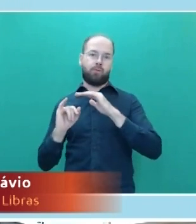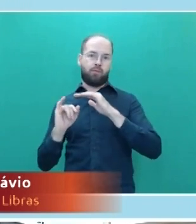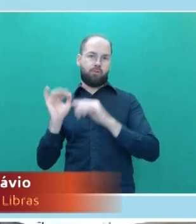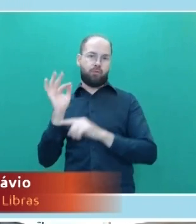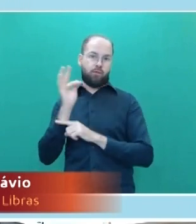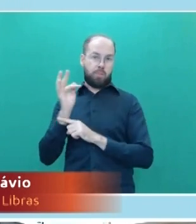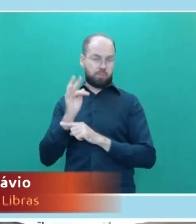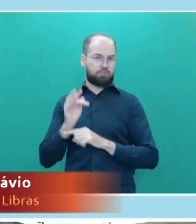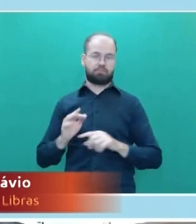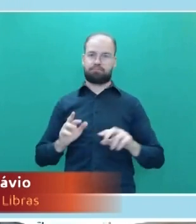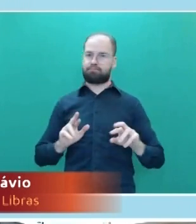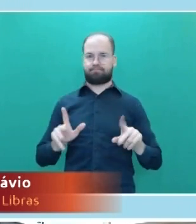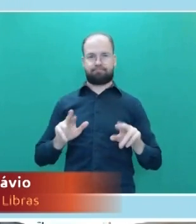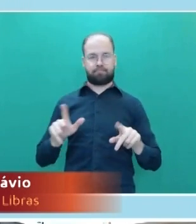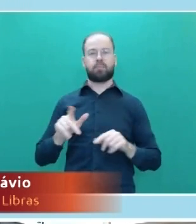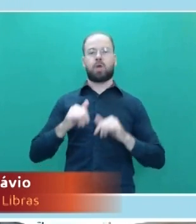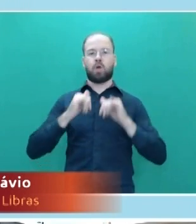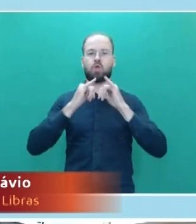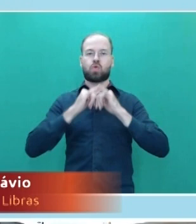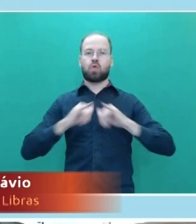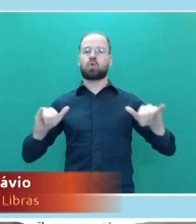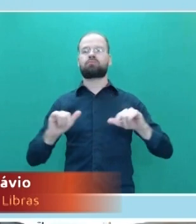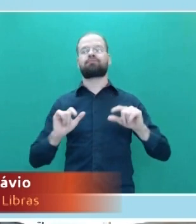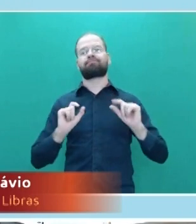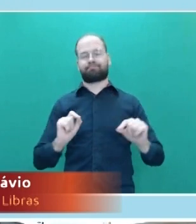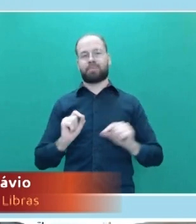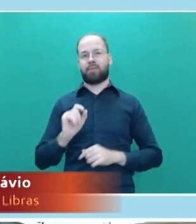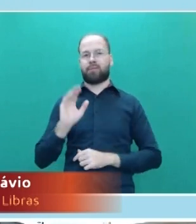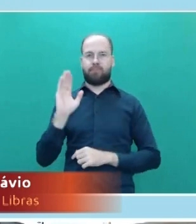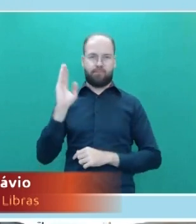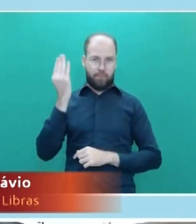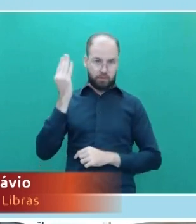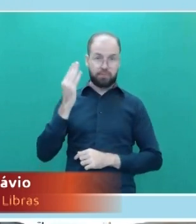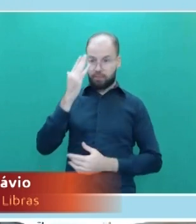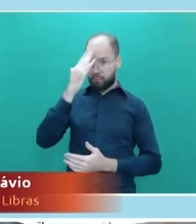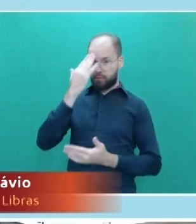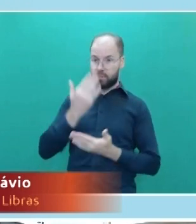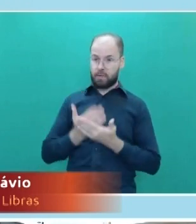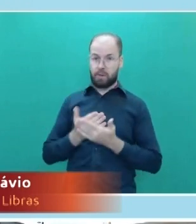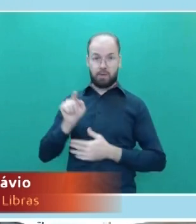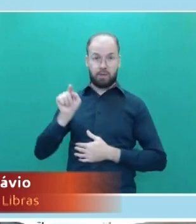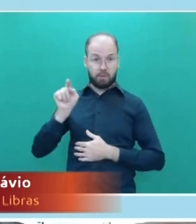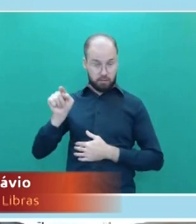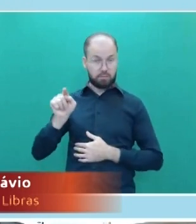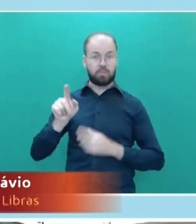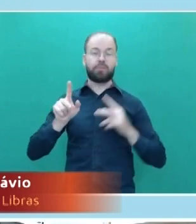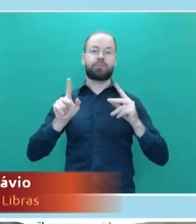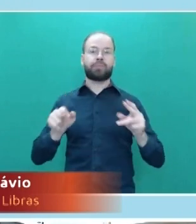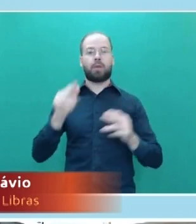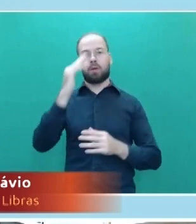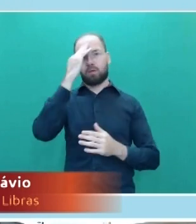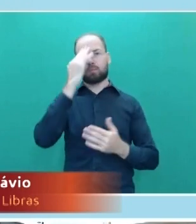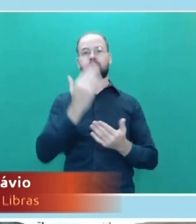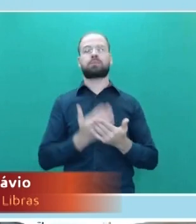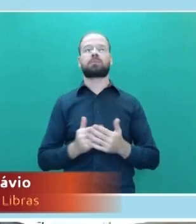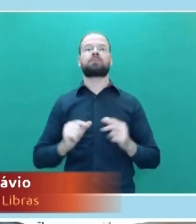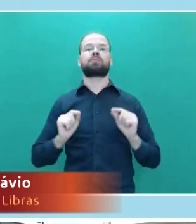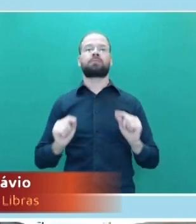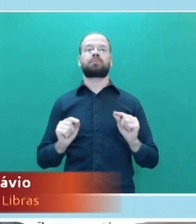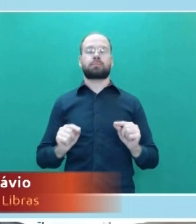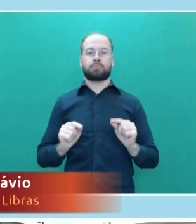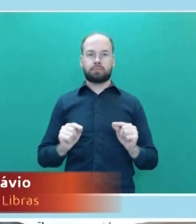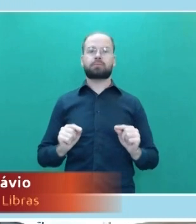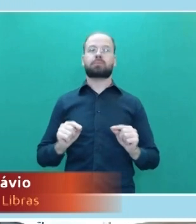premissa completamente falsa. Acreditar nisso é a mesma história de a gente ter acreditado na questão das